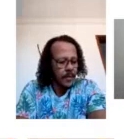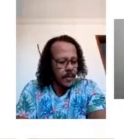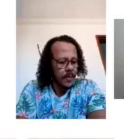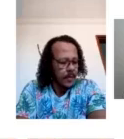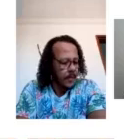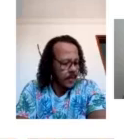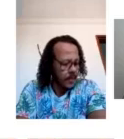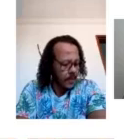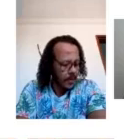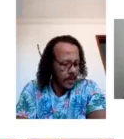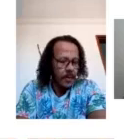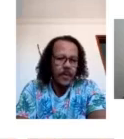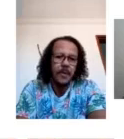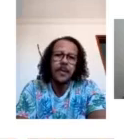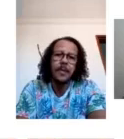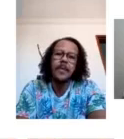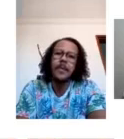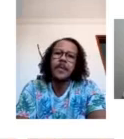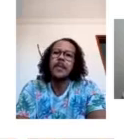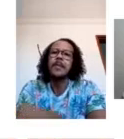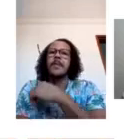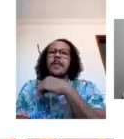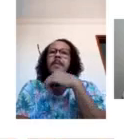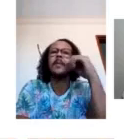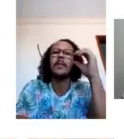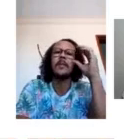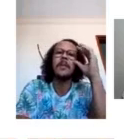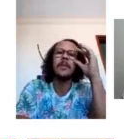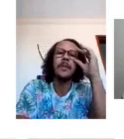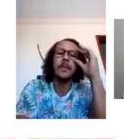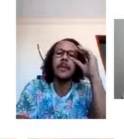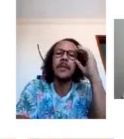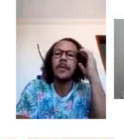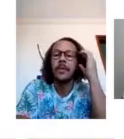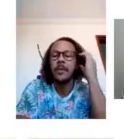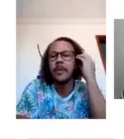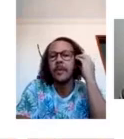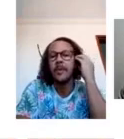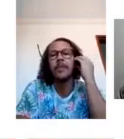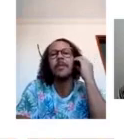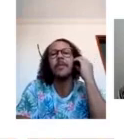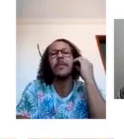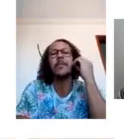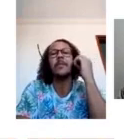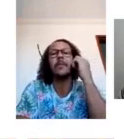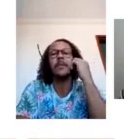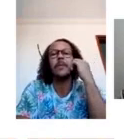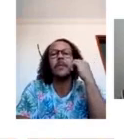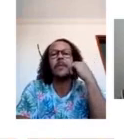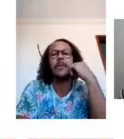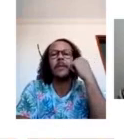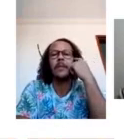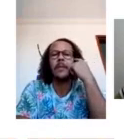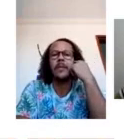está falando aqui também, né, que são os percalços, os obstáculos e também, em certa medida, o desmonte do PIBID, se a gente